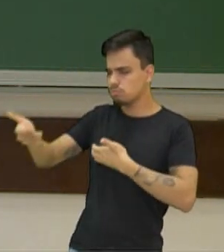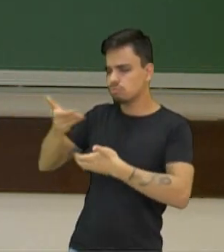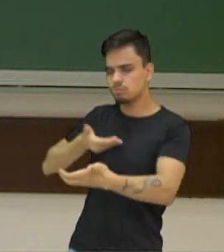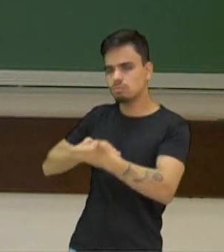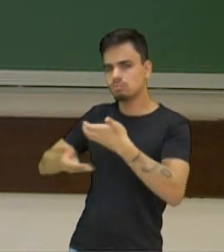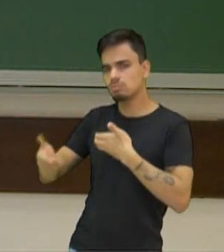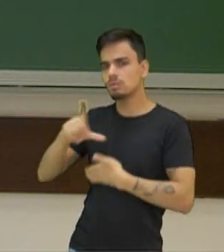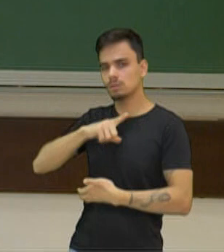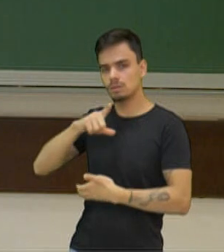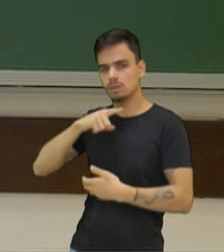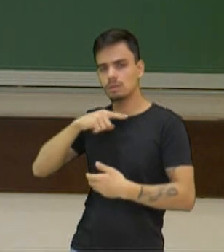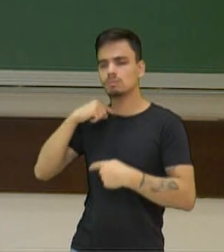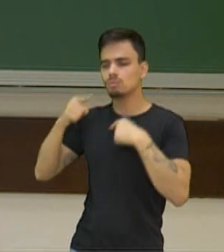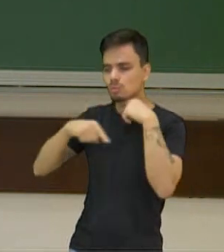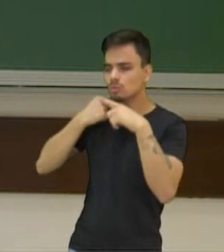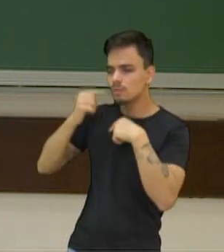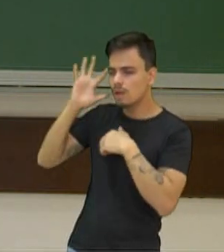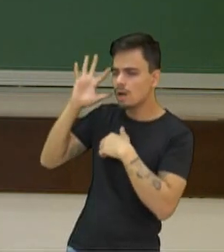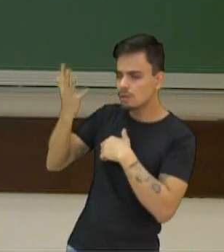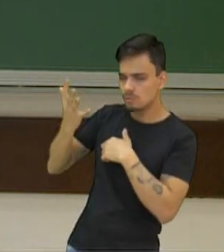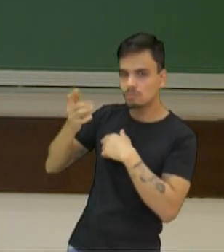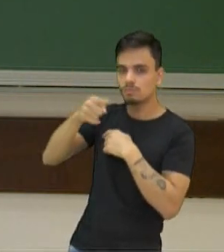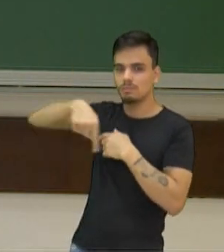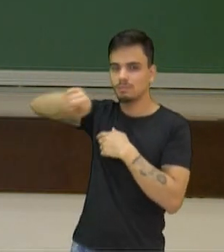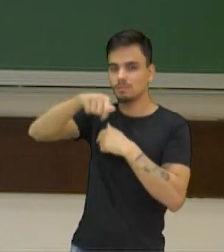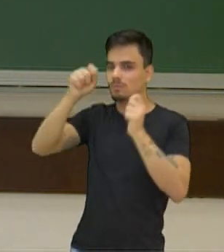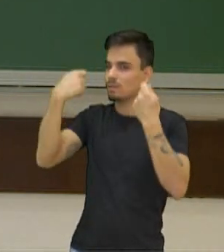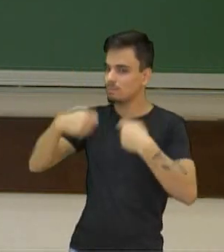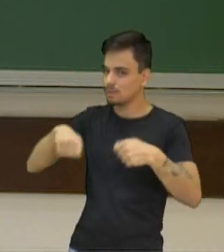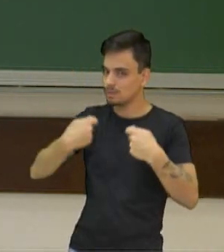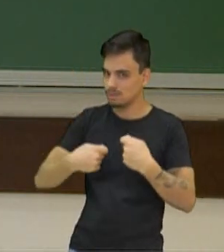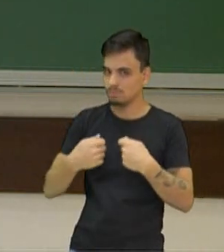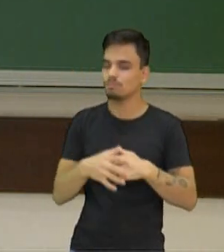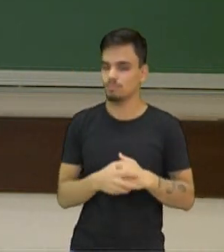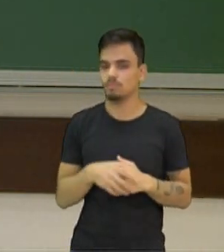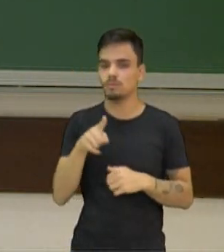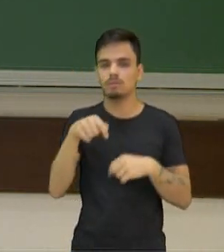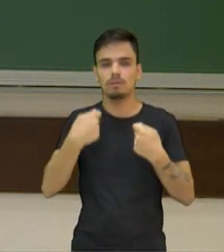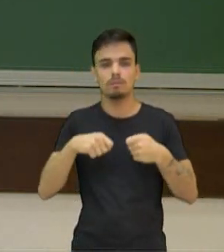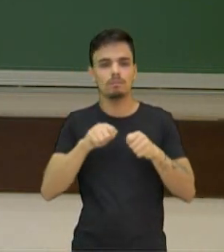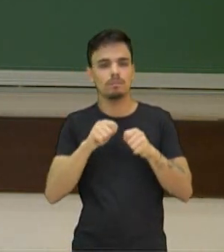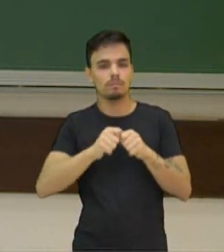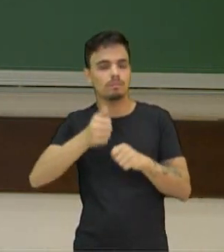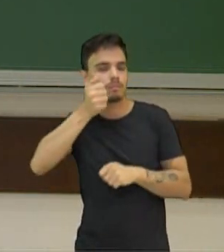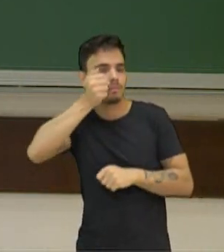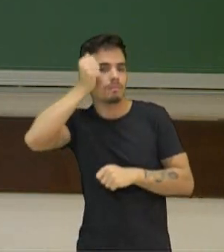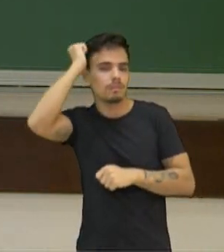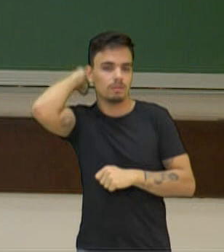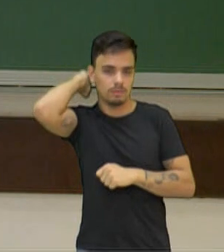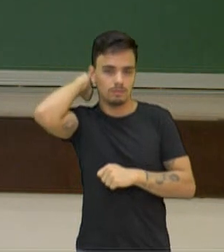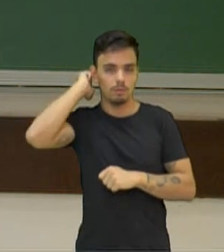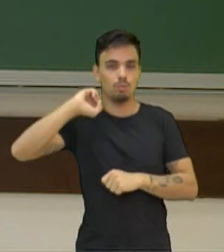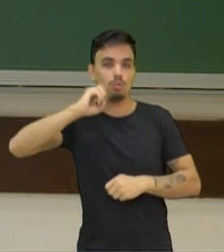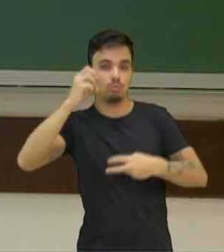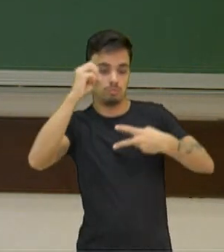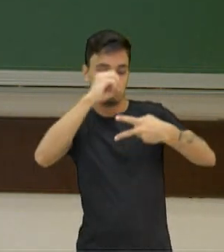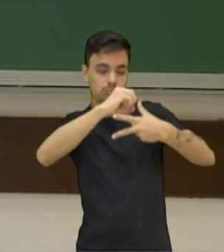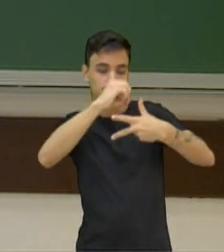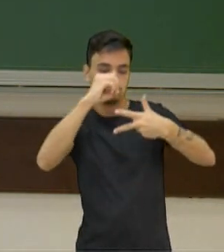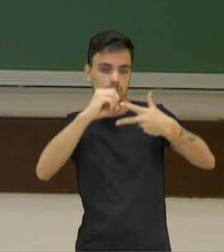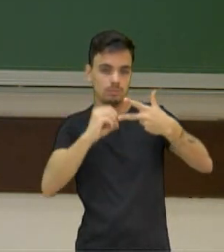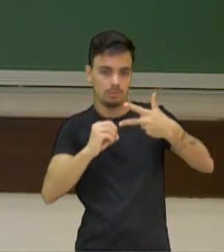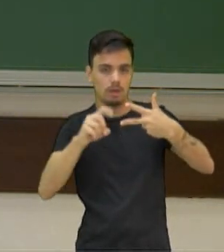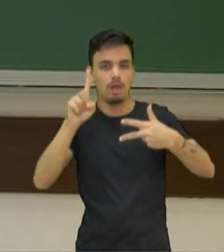professor. Procure tirar todas as dúvidas, você vai precisar muito desse conteúdo. Você vai fazer um vestibular, um Enem e várias informações dessas vão